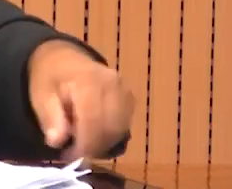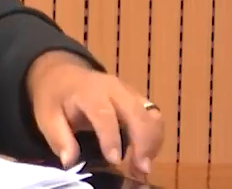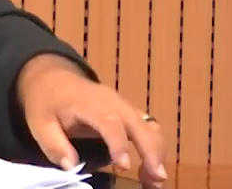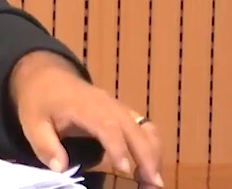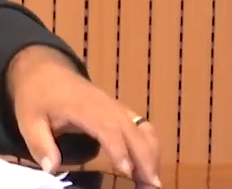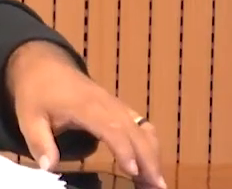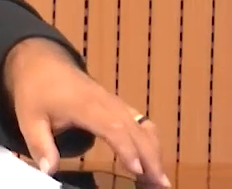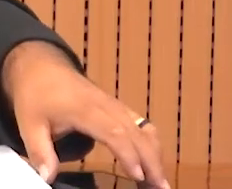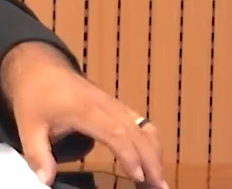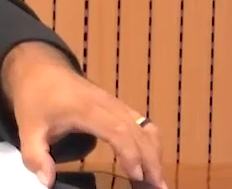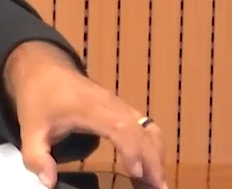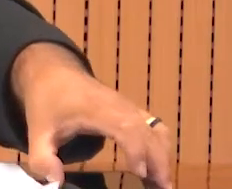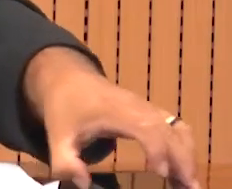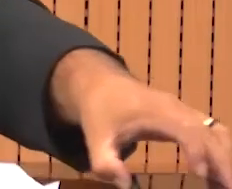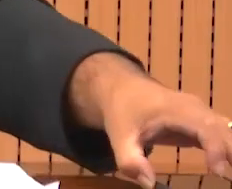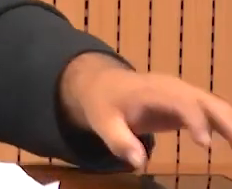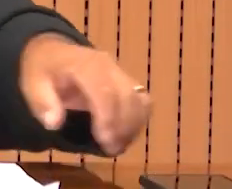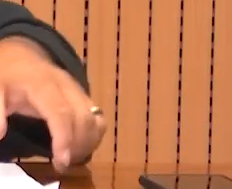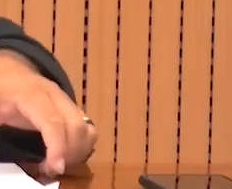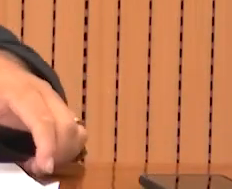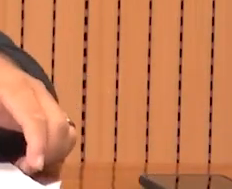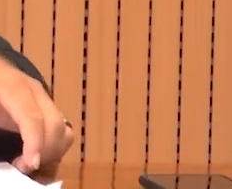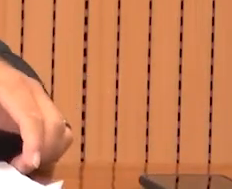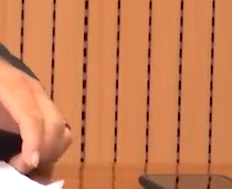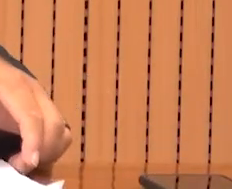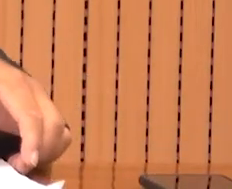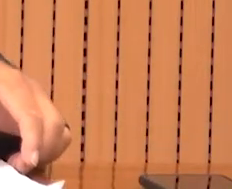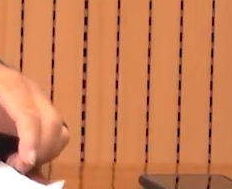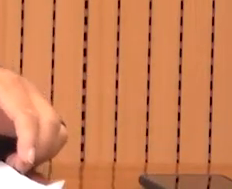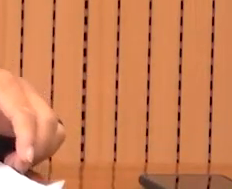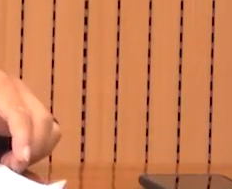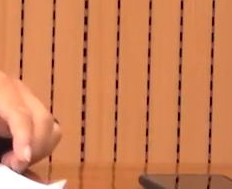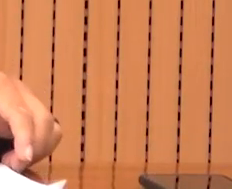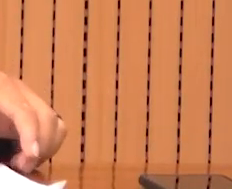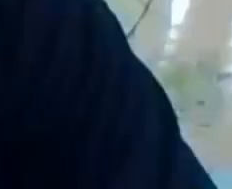perguntas, as suas colocações. Paulo Búfalo, por favor.